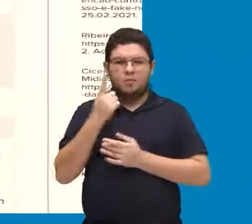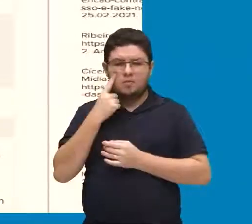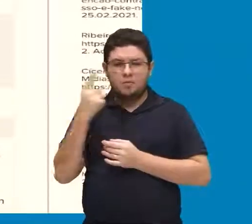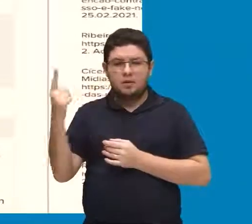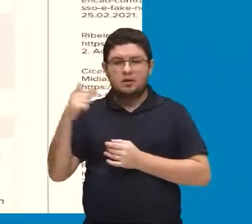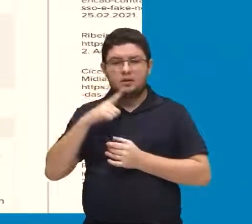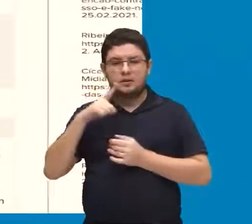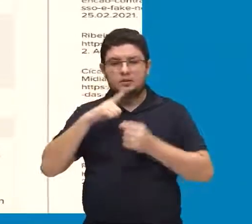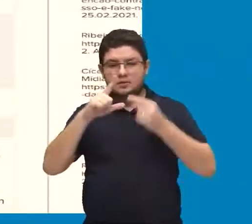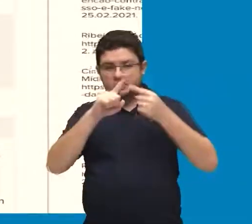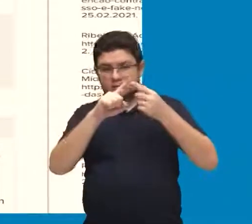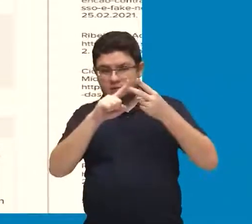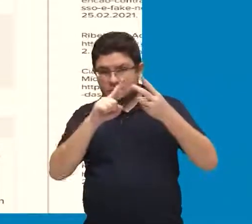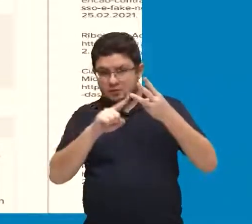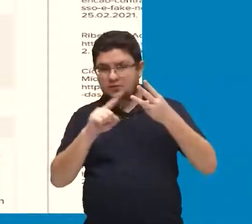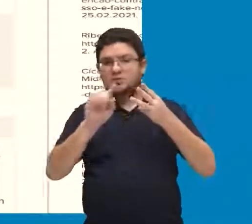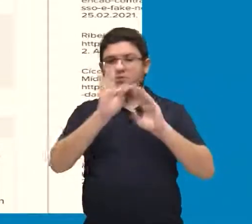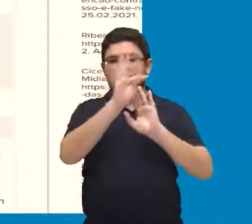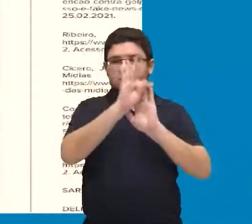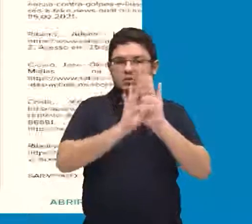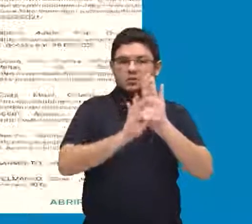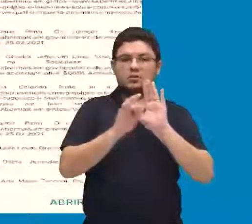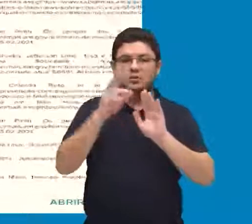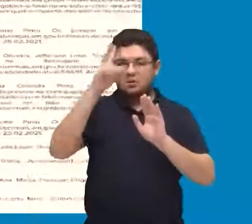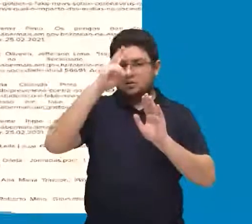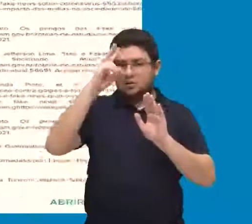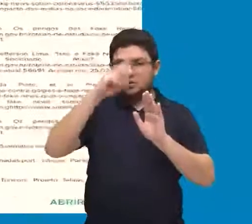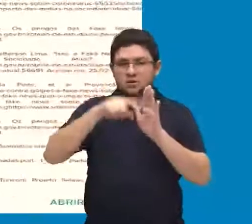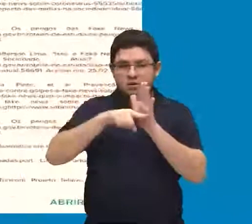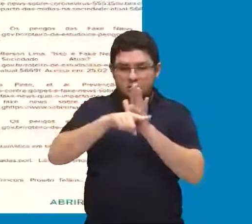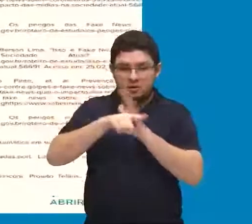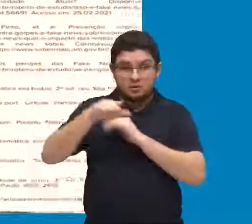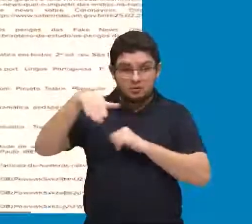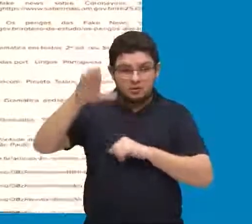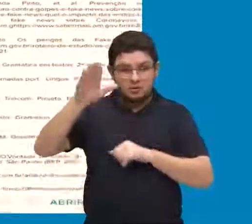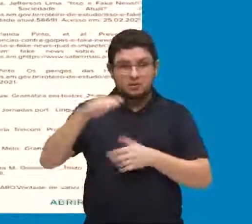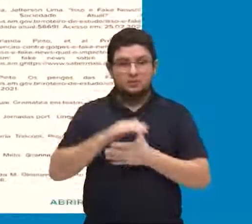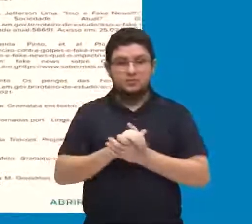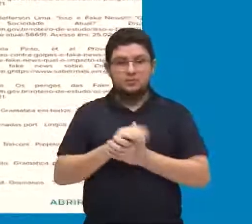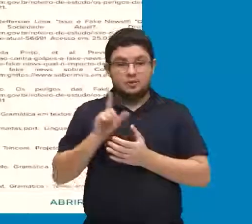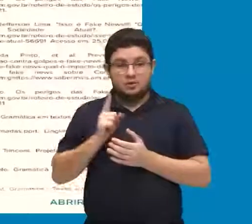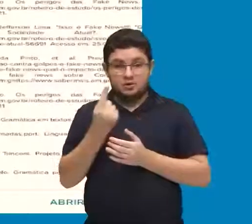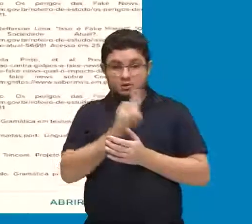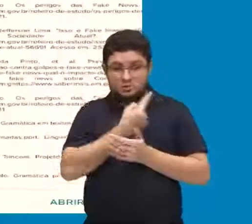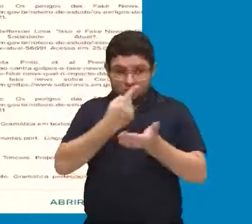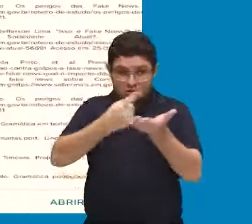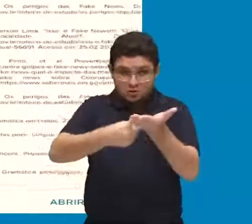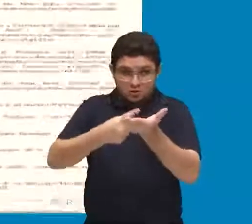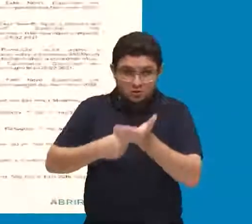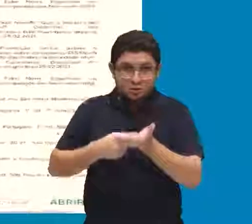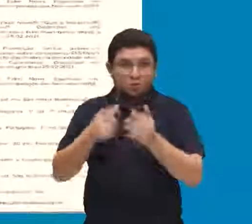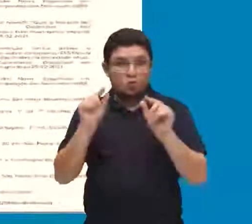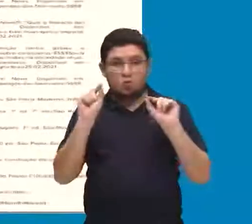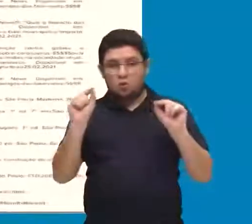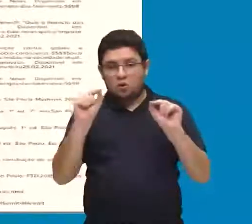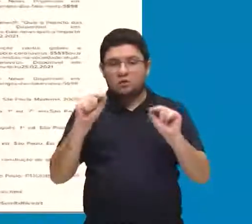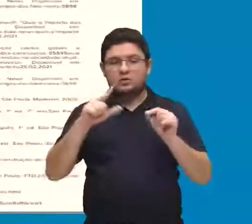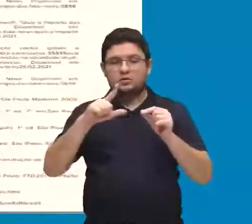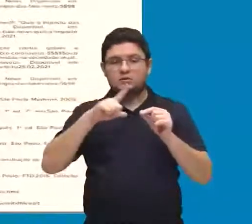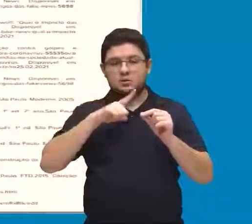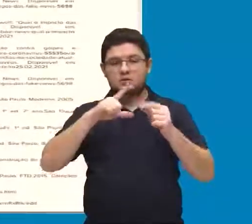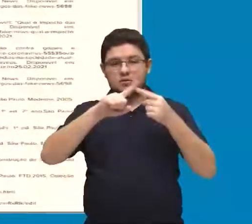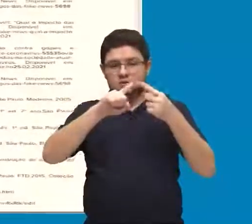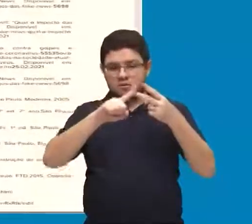3 roteiros, lembra do nosso Pesquisa Mais, do nosso acordo, né? A gente tem aqui 3 opções de roteiros de estudo